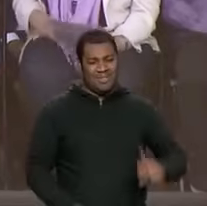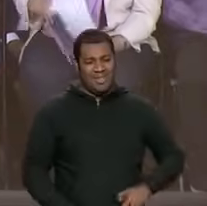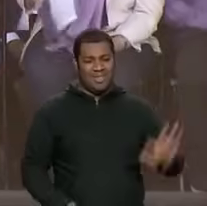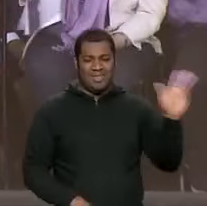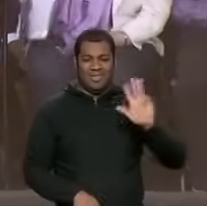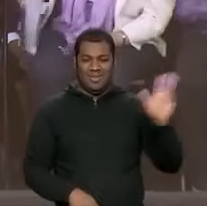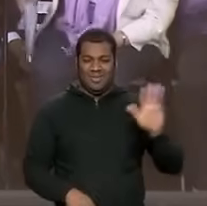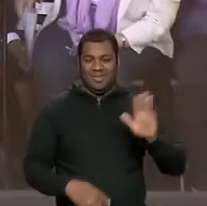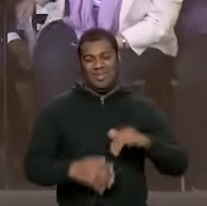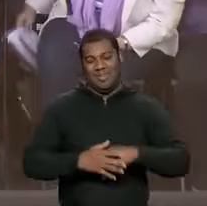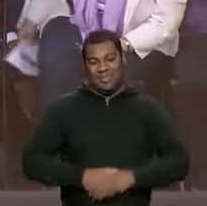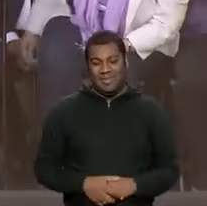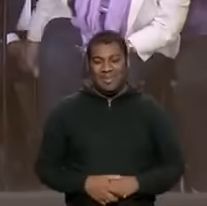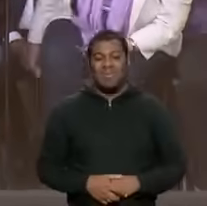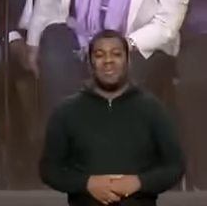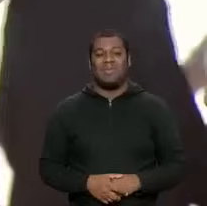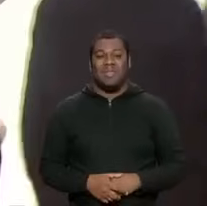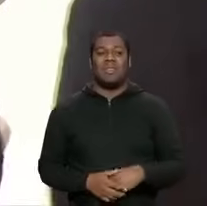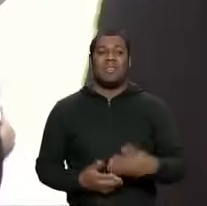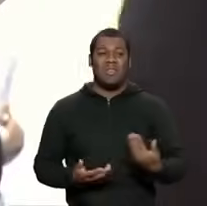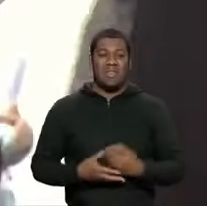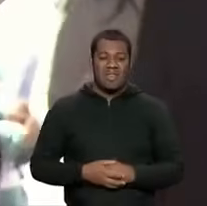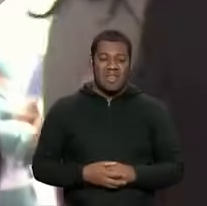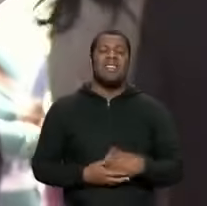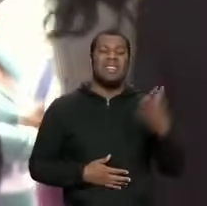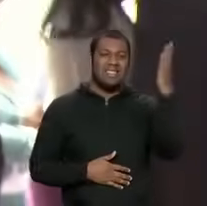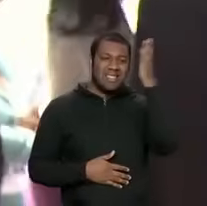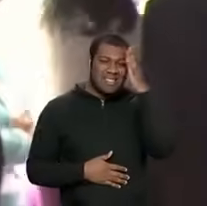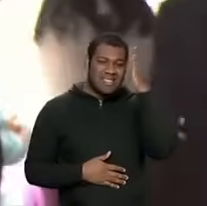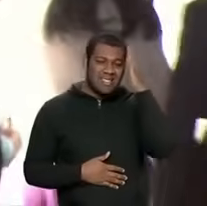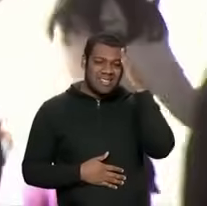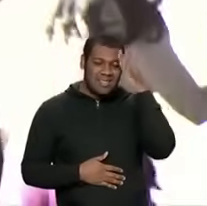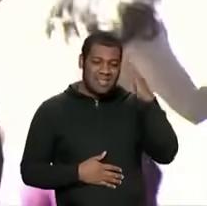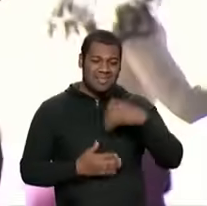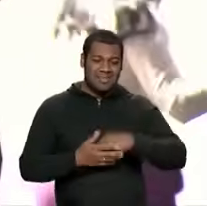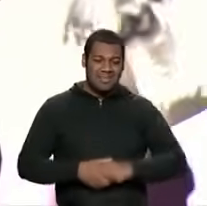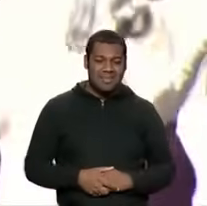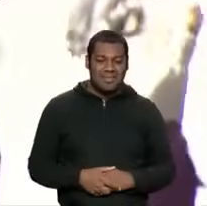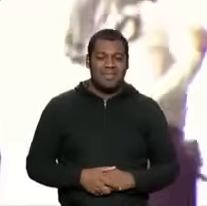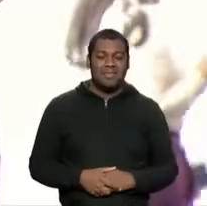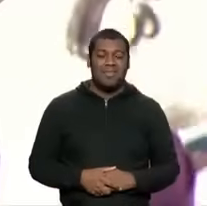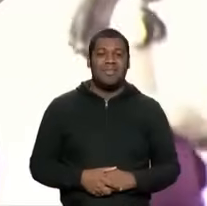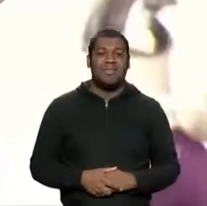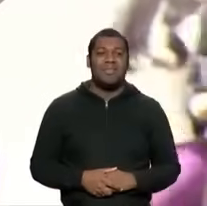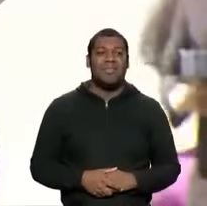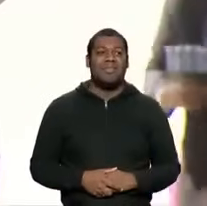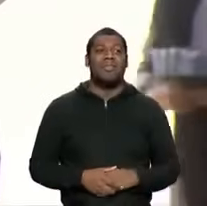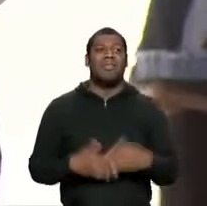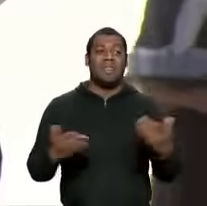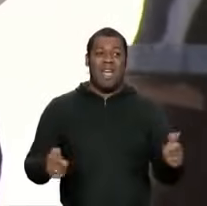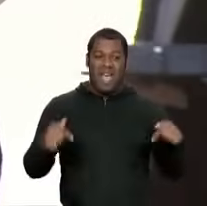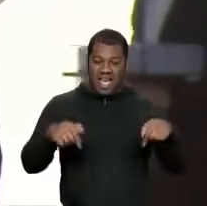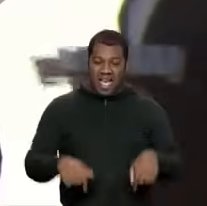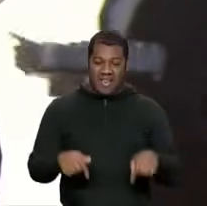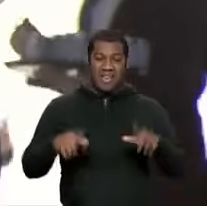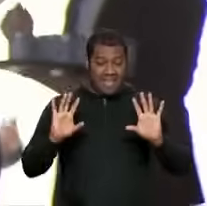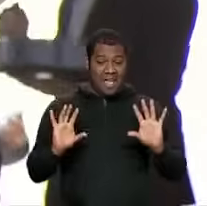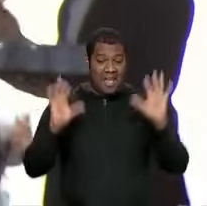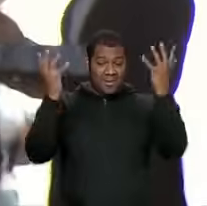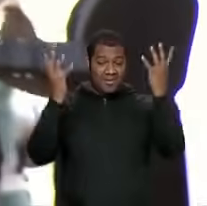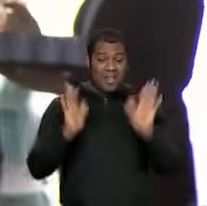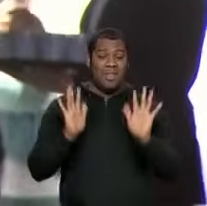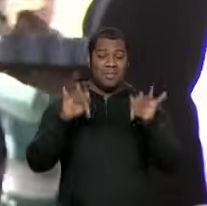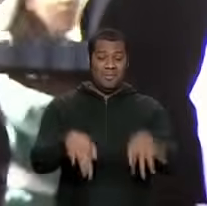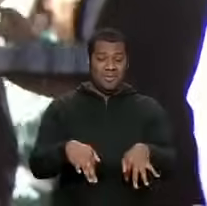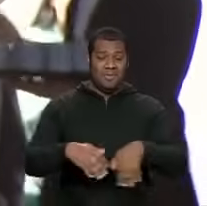recebeu o presidente Lula saber que daqui a pouco é esse momento de encerramento da nossa grandiosa